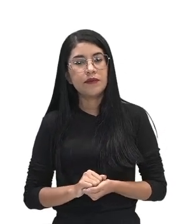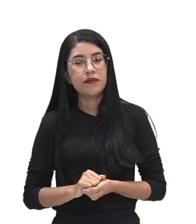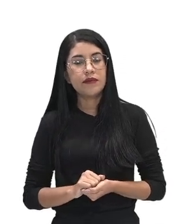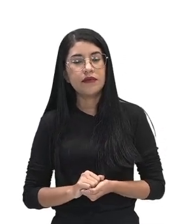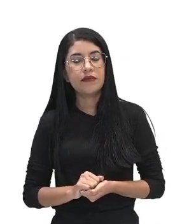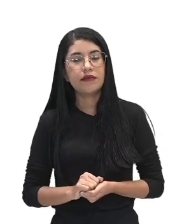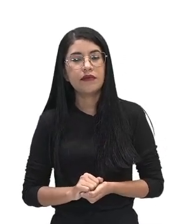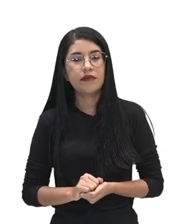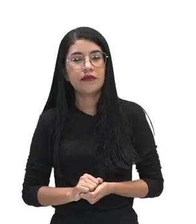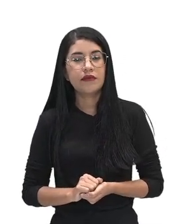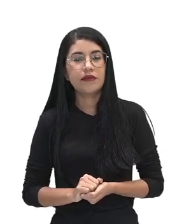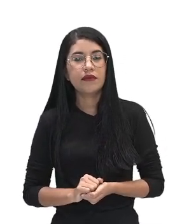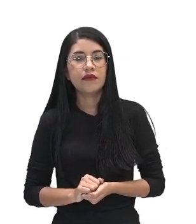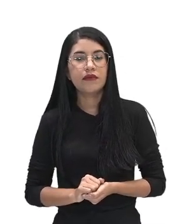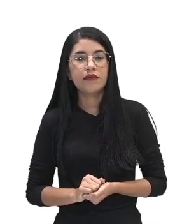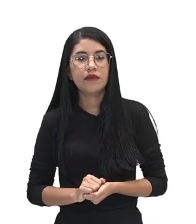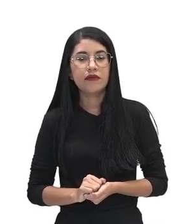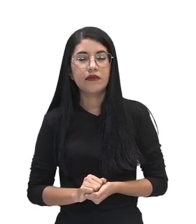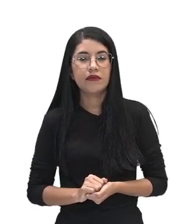1